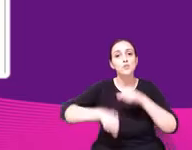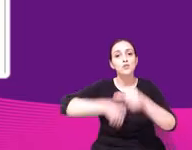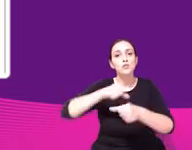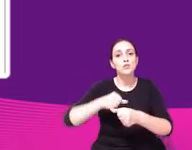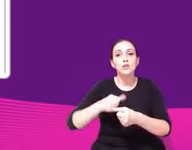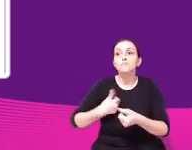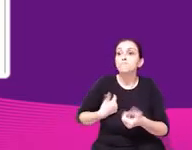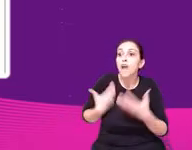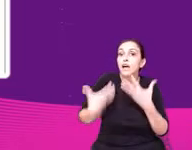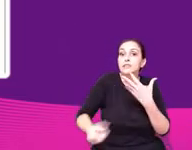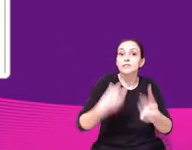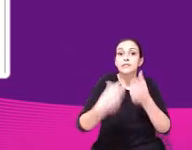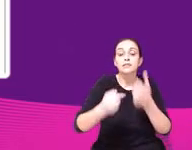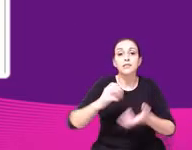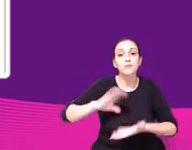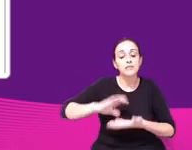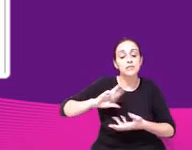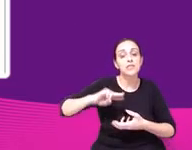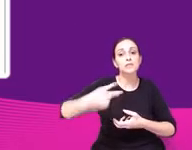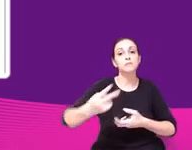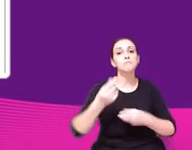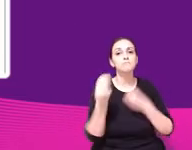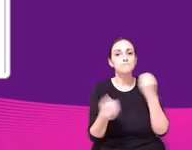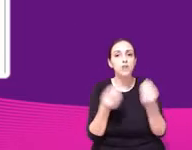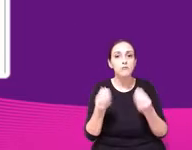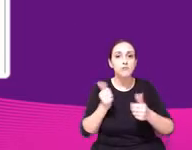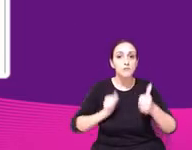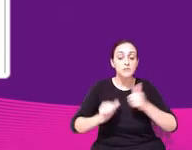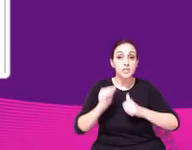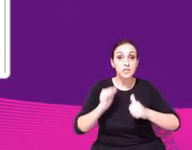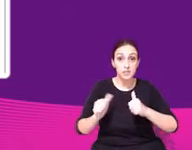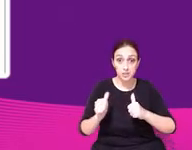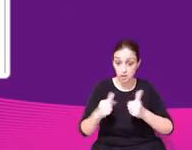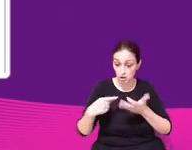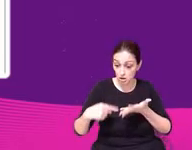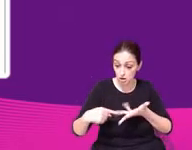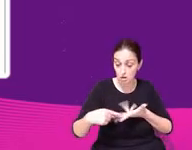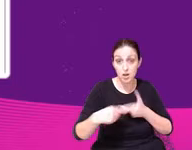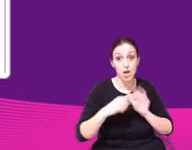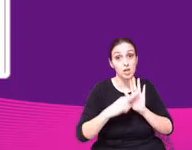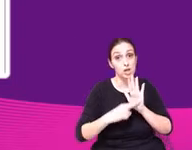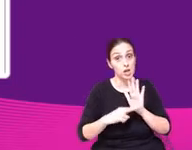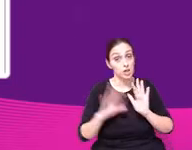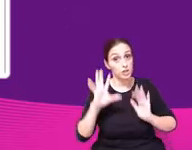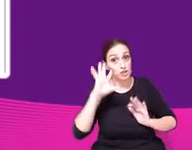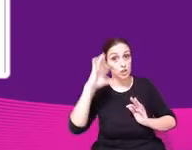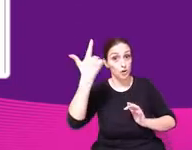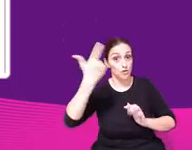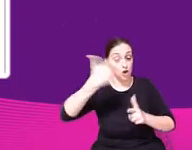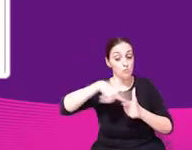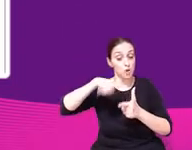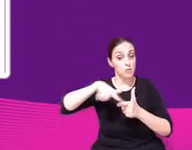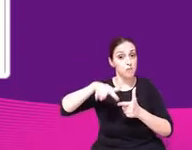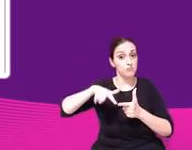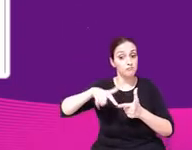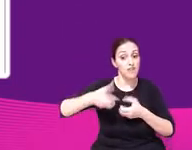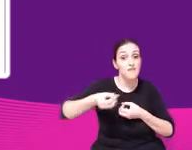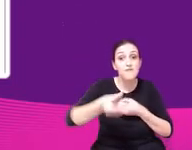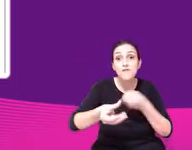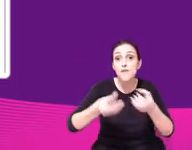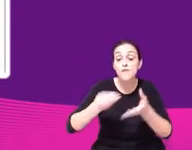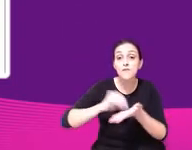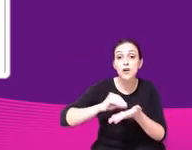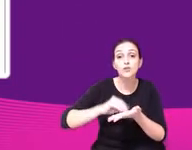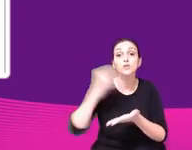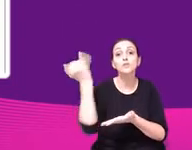presumido, na expectativa de que essa medida resolvesse o problema da falta de doadores. O que foi importante foi